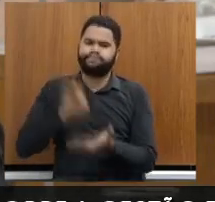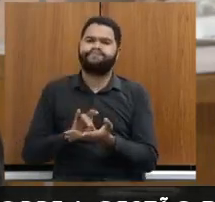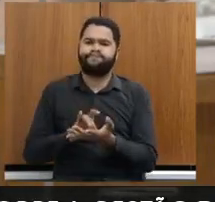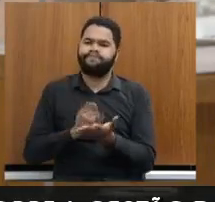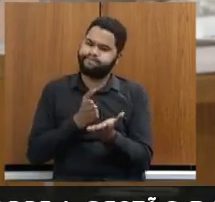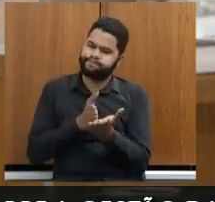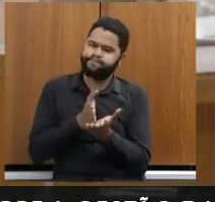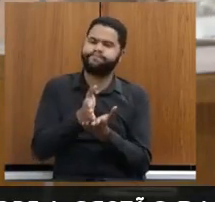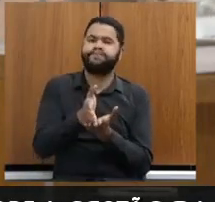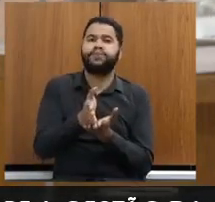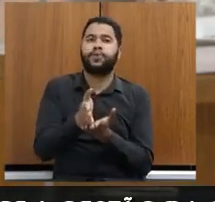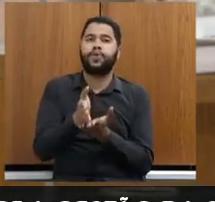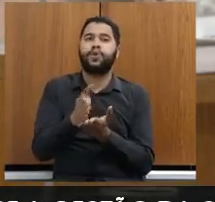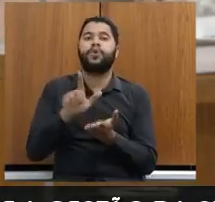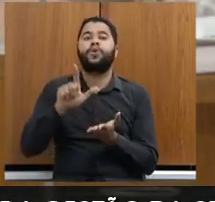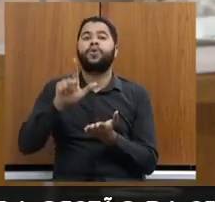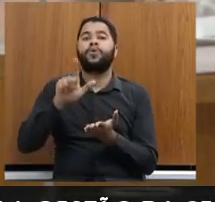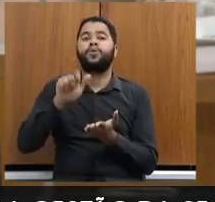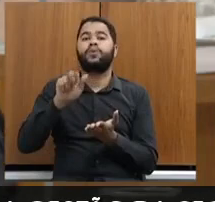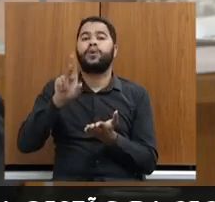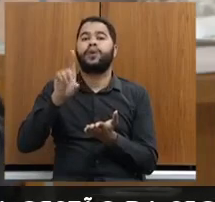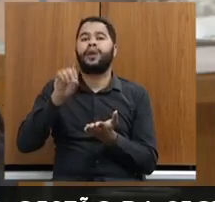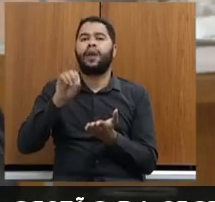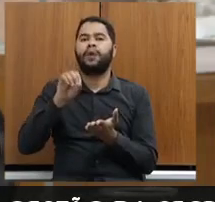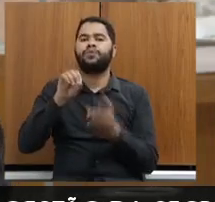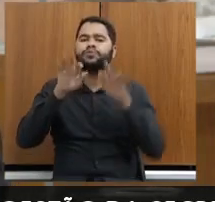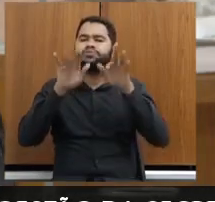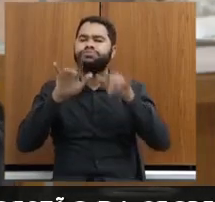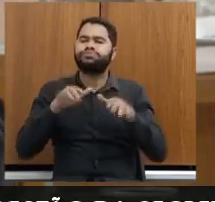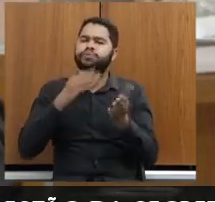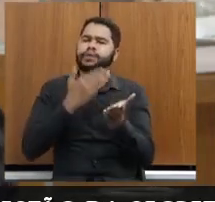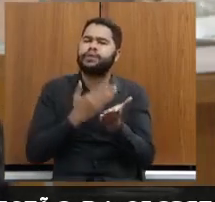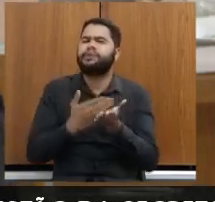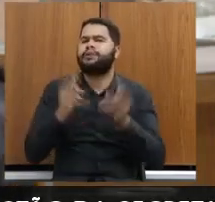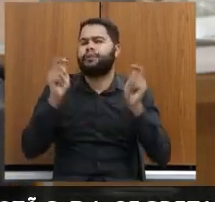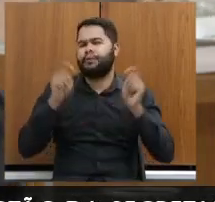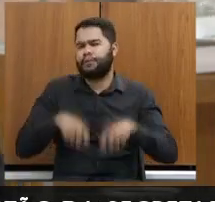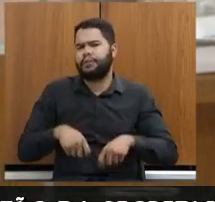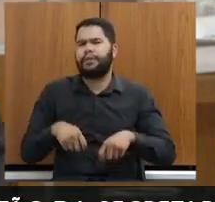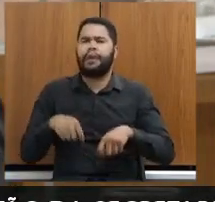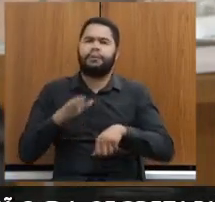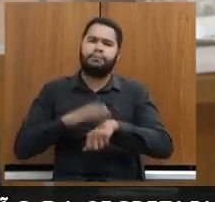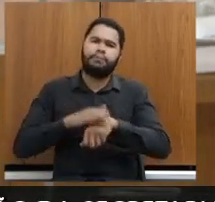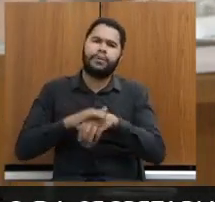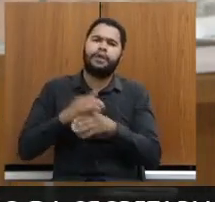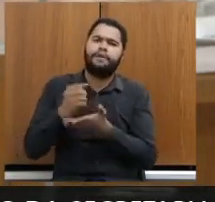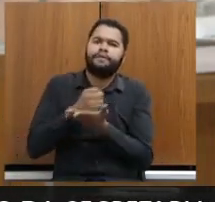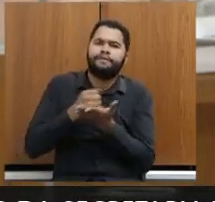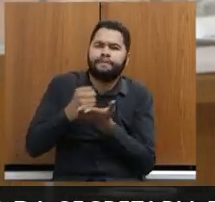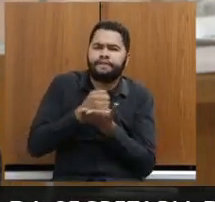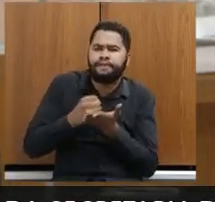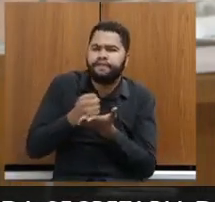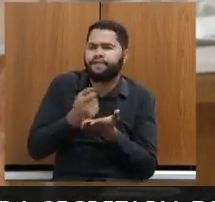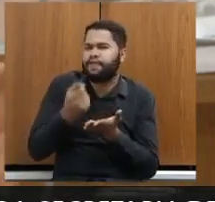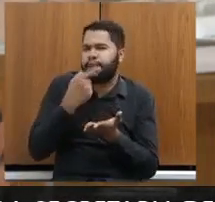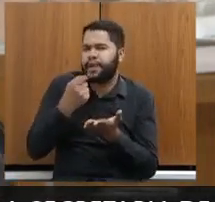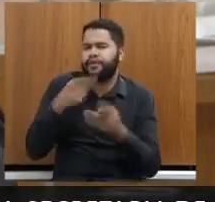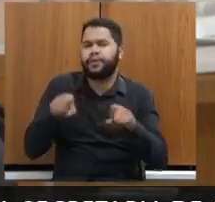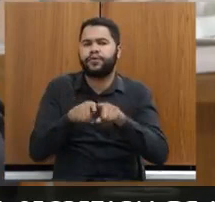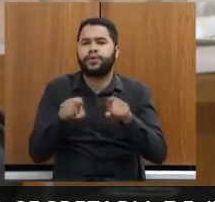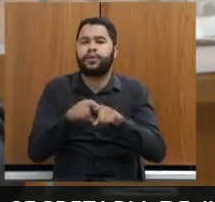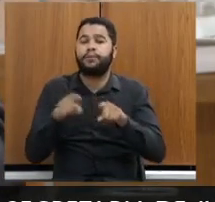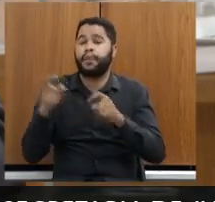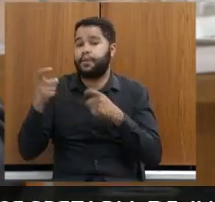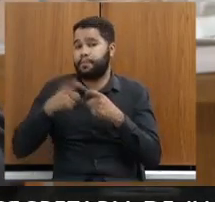Naldo Inicial ele dá para ser feito por um farmacêutico por um médico muitas vezes nós